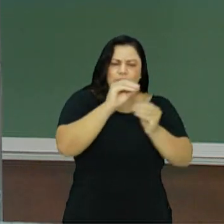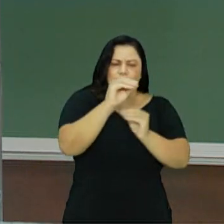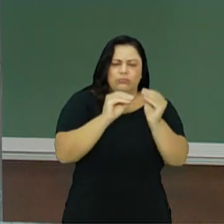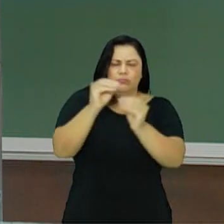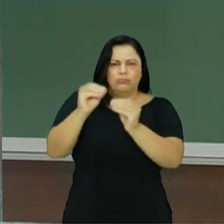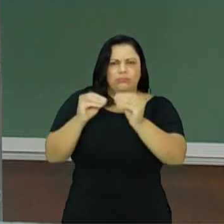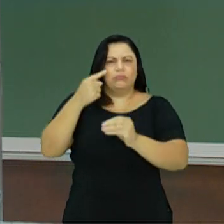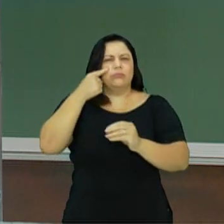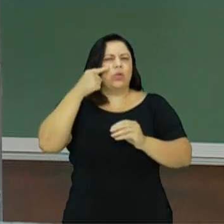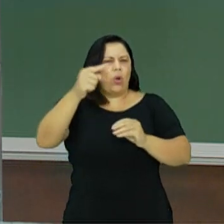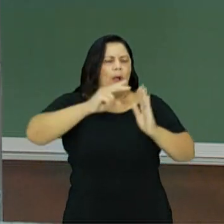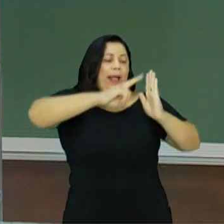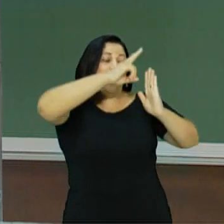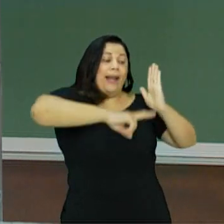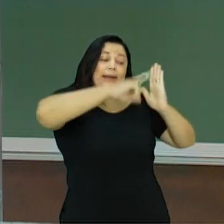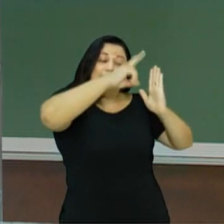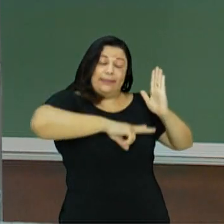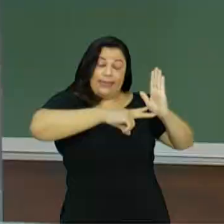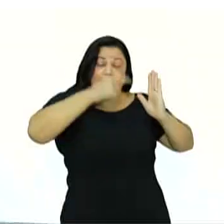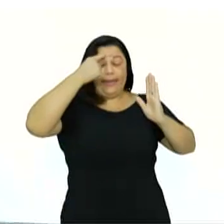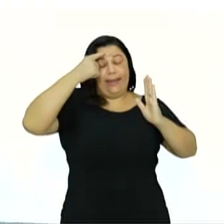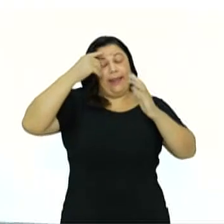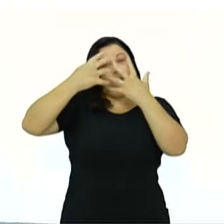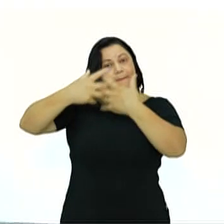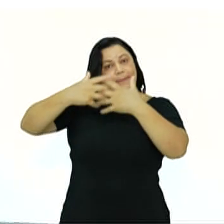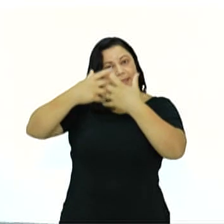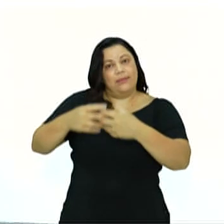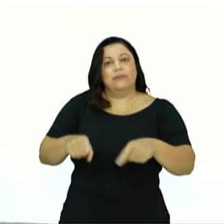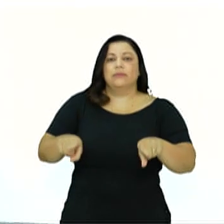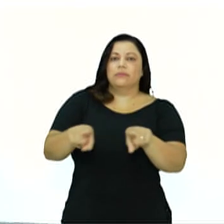né? Requer aí que você dê uma boa raciocinada. Vamos lá.